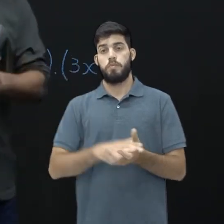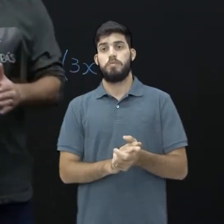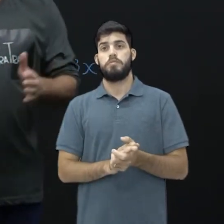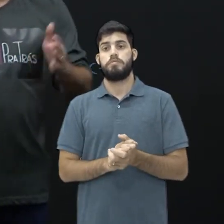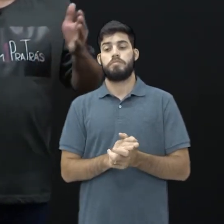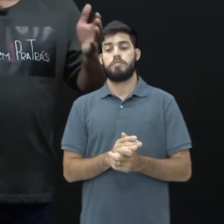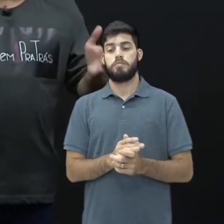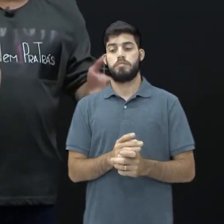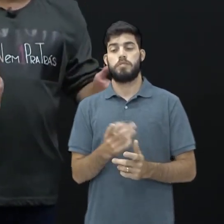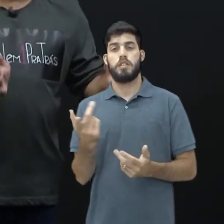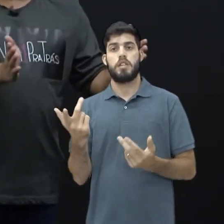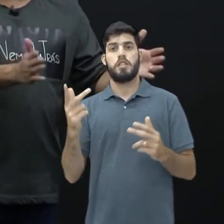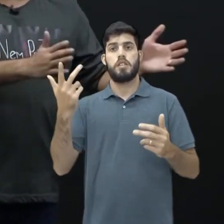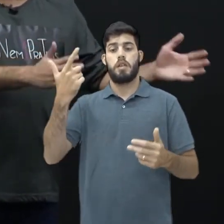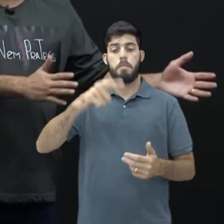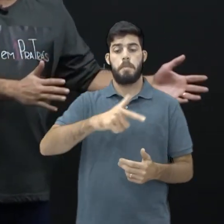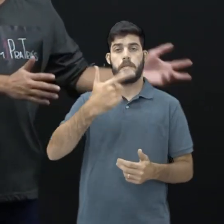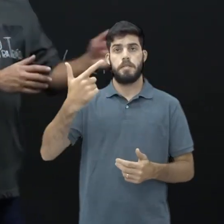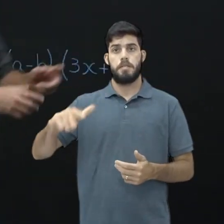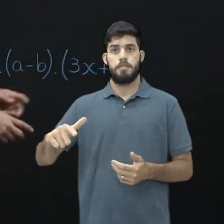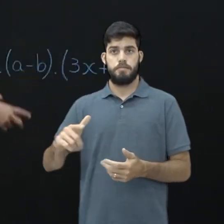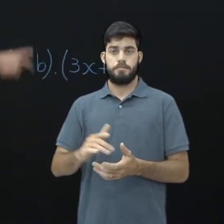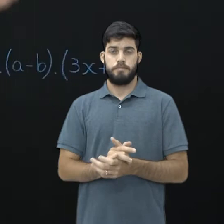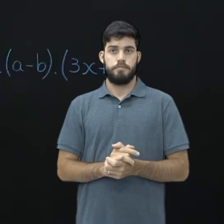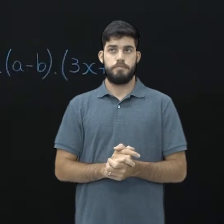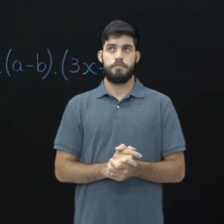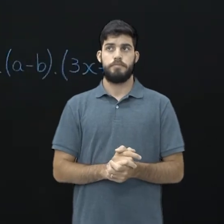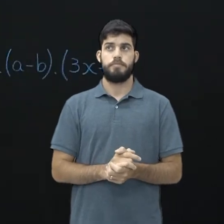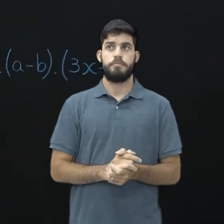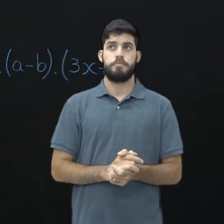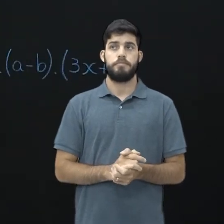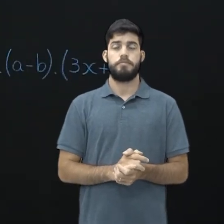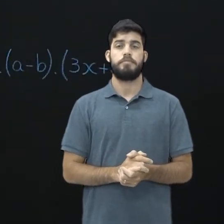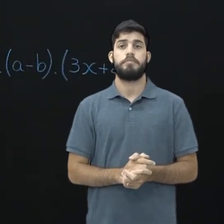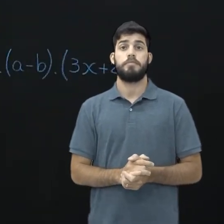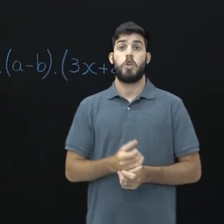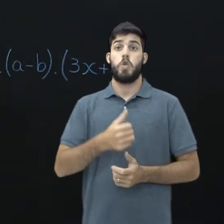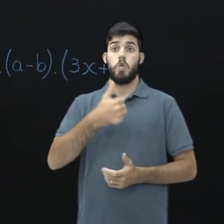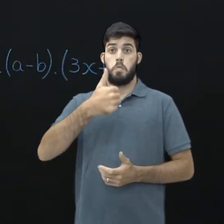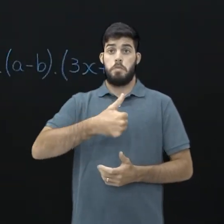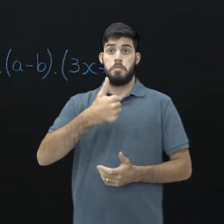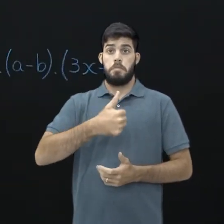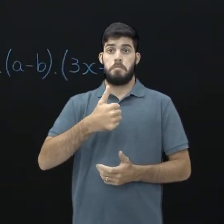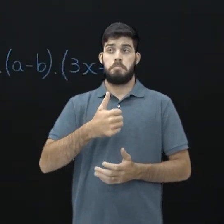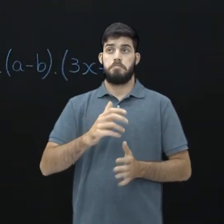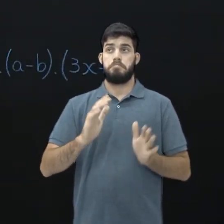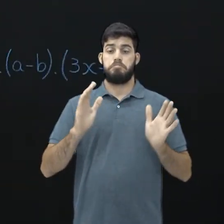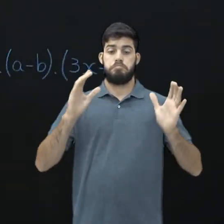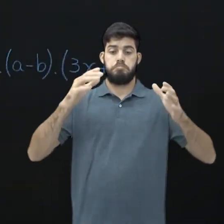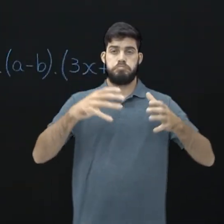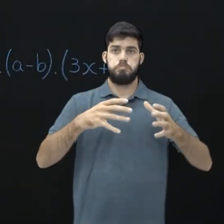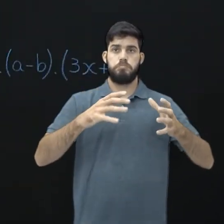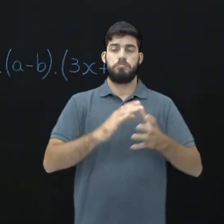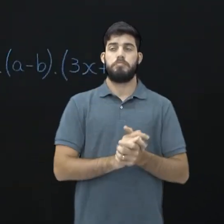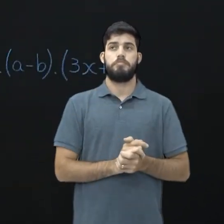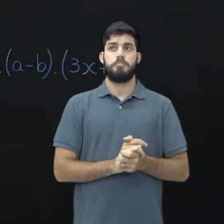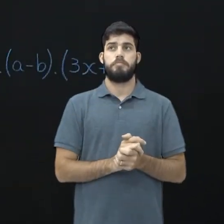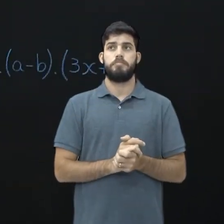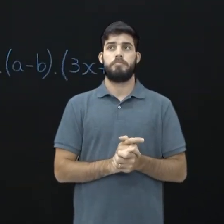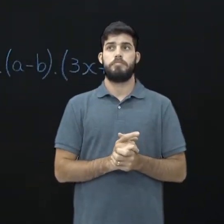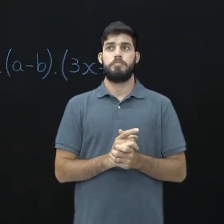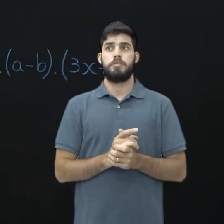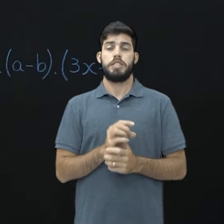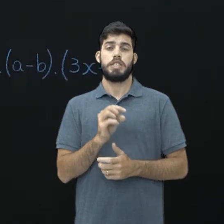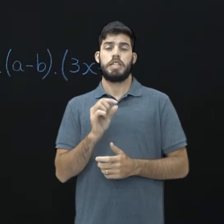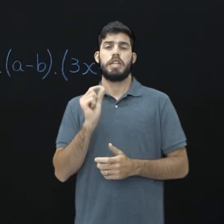se repetem em todos esses monômios. Aqui nesse primeiro caso, reparem, se nós analisarmos friamente, quem